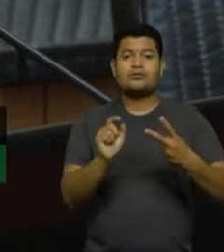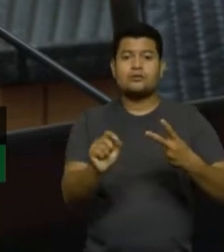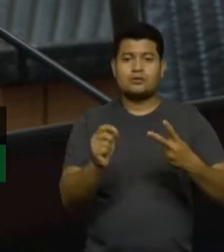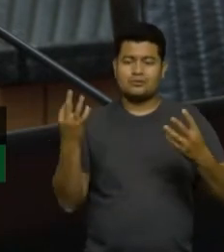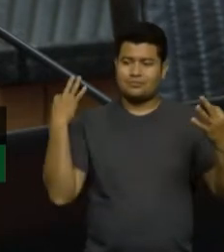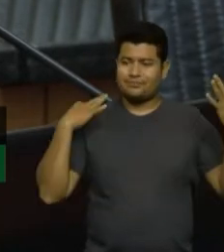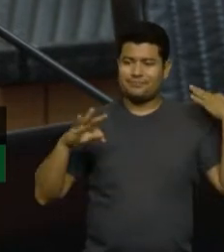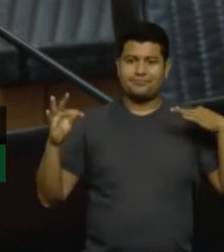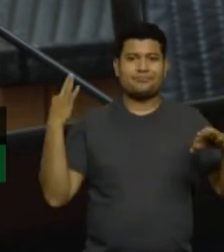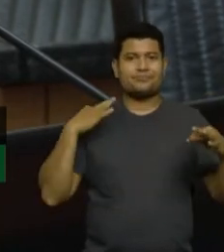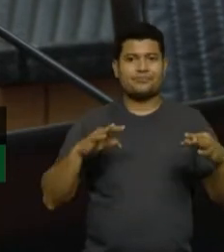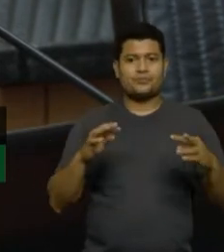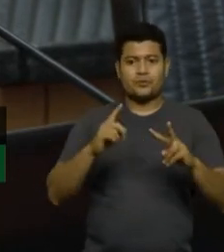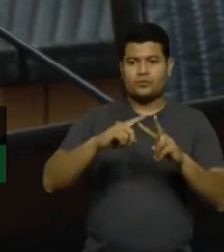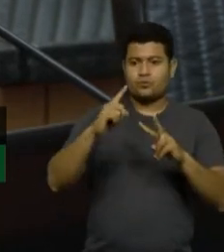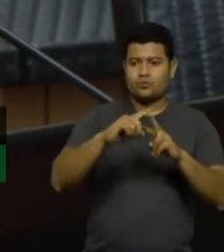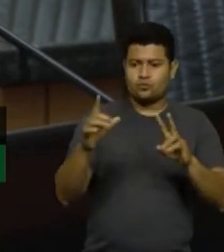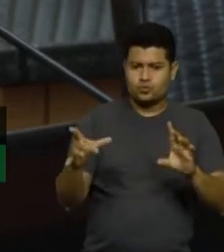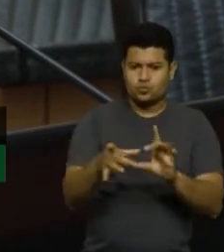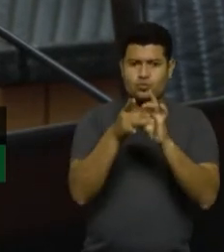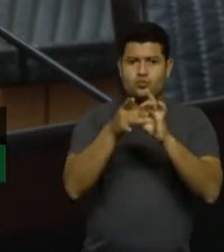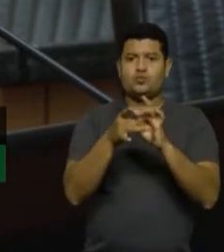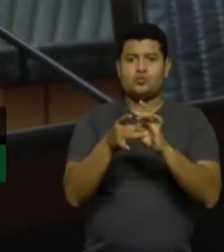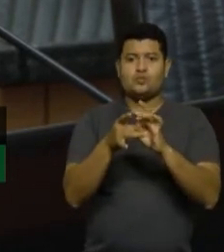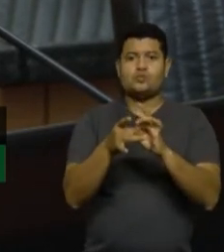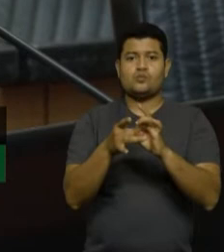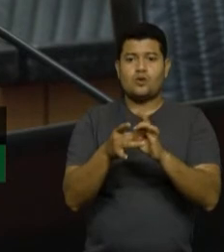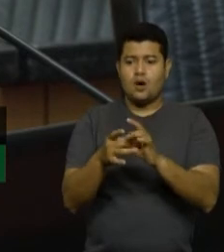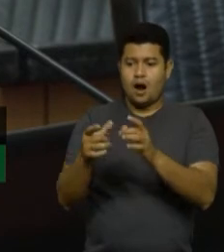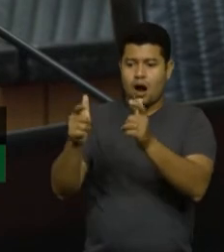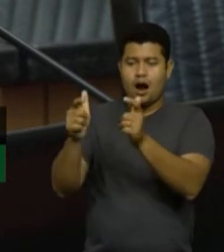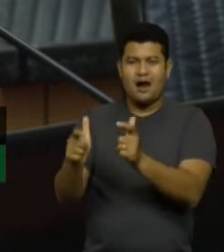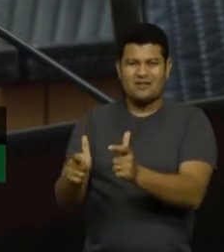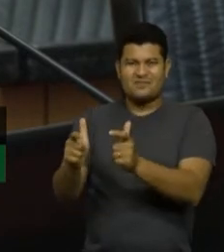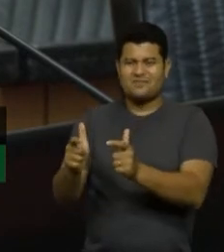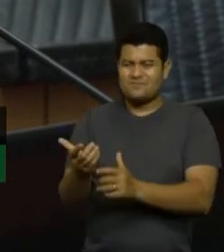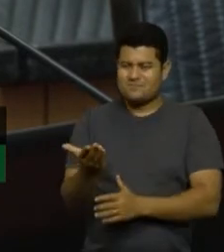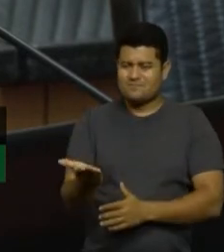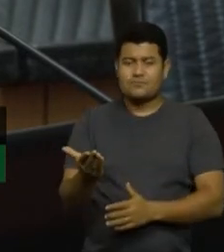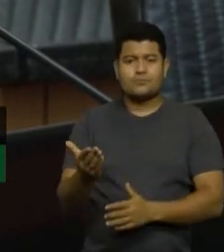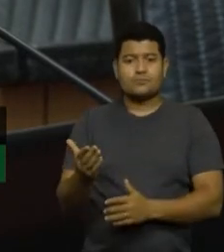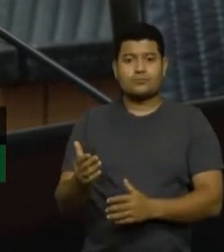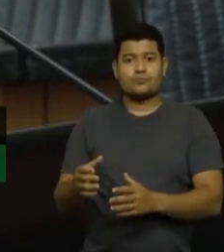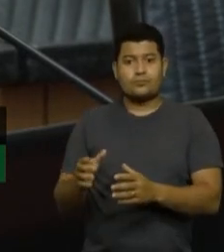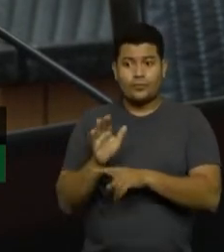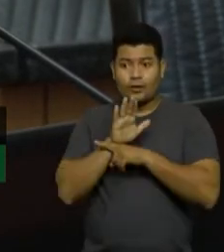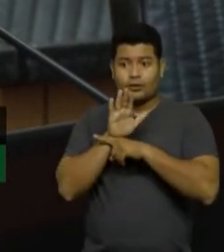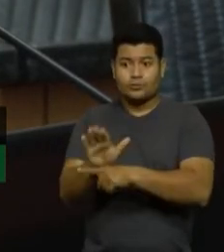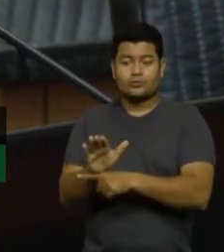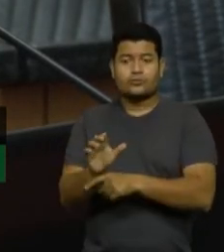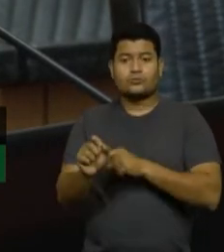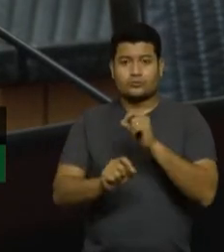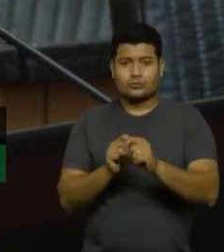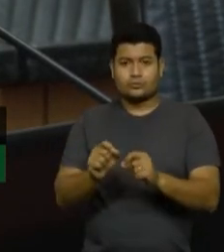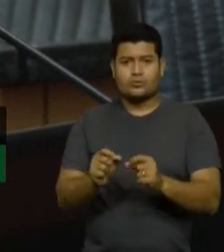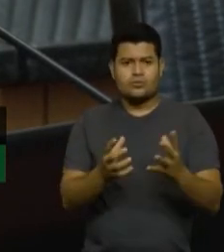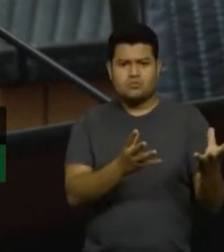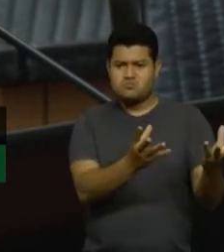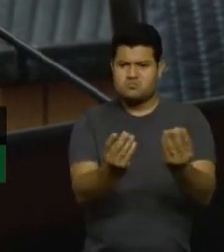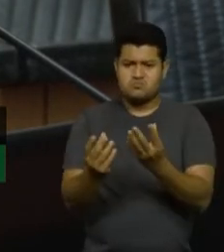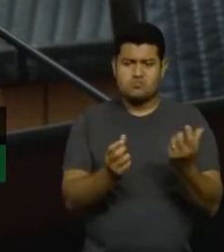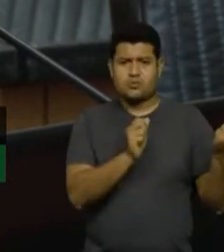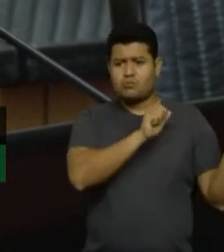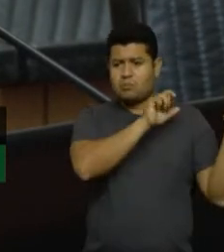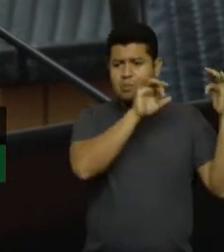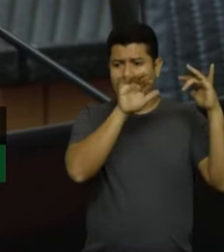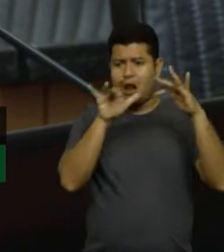Casando uma coisa com a outra, num pequeno município, levando imensidão de pessoas que vão visitar, pois